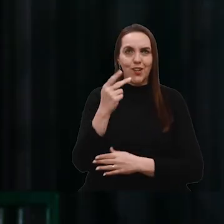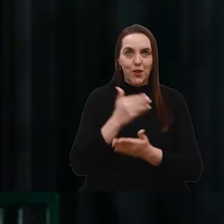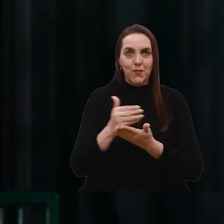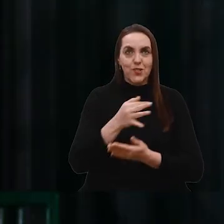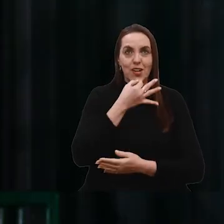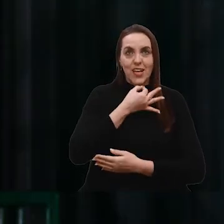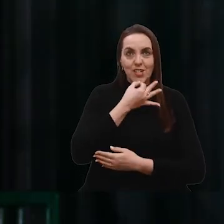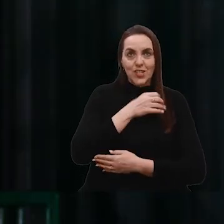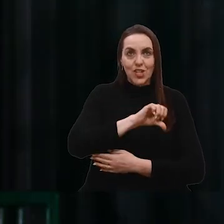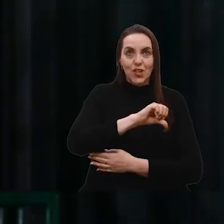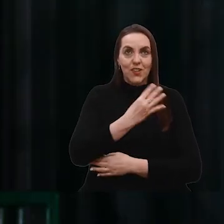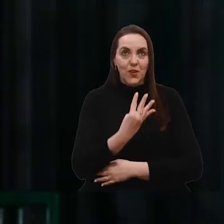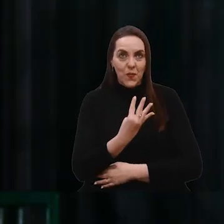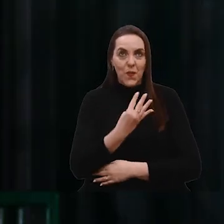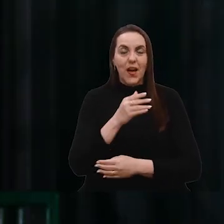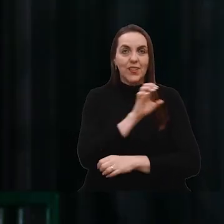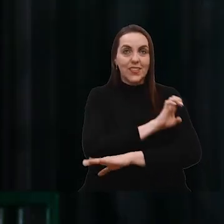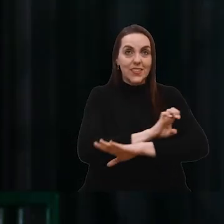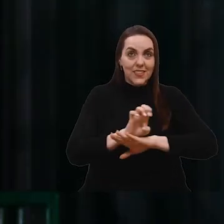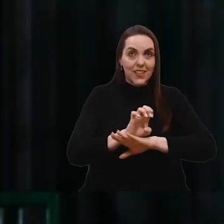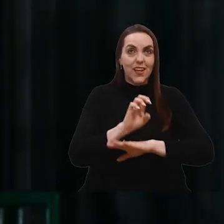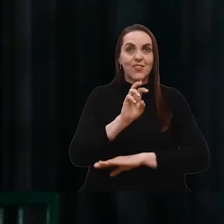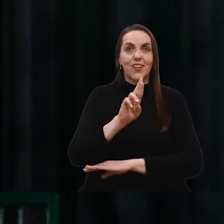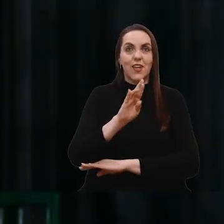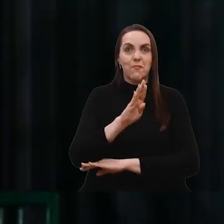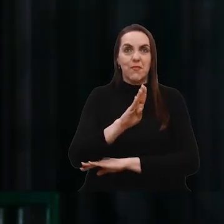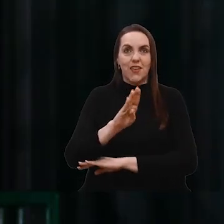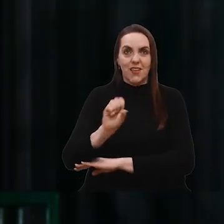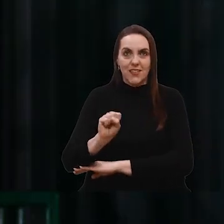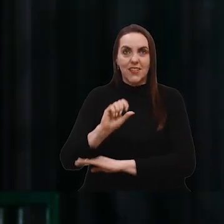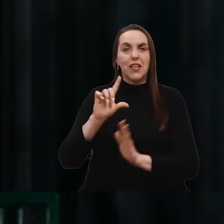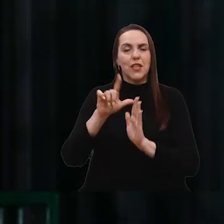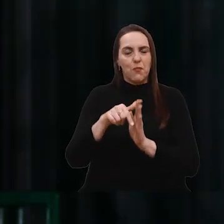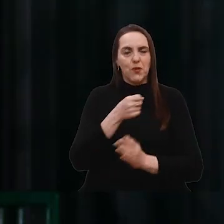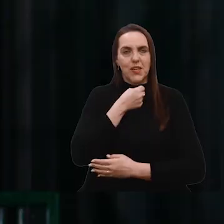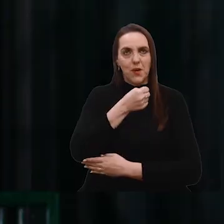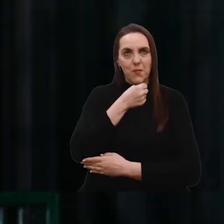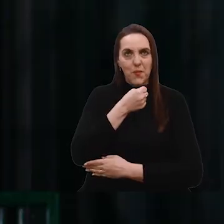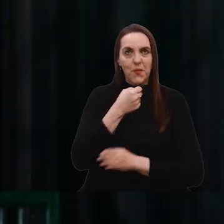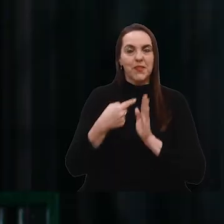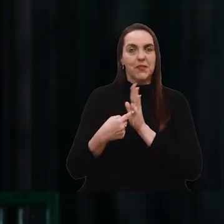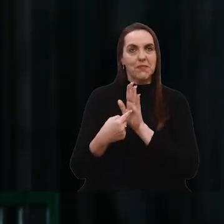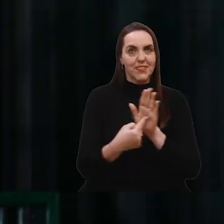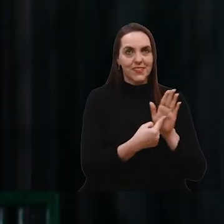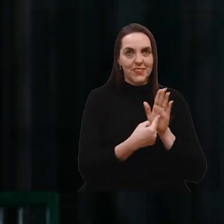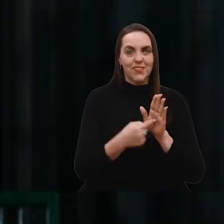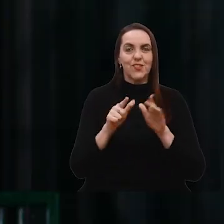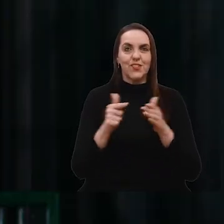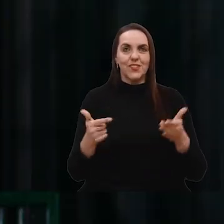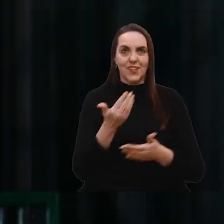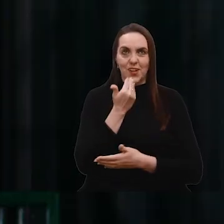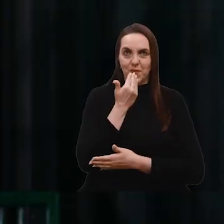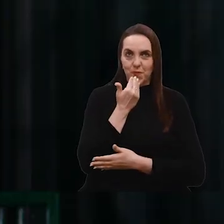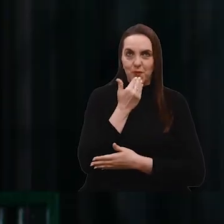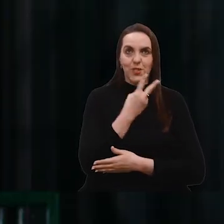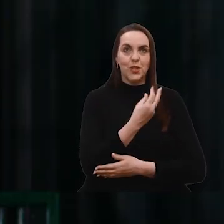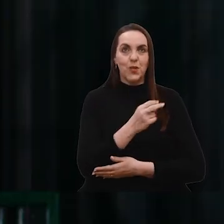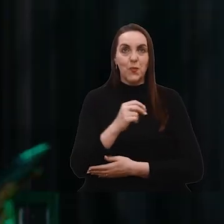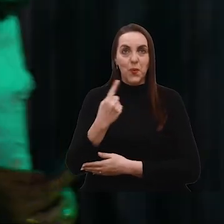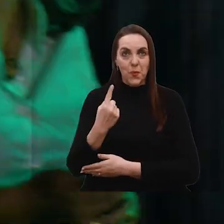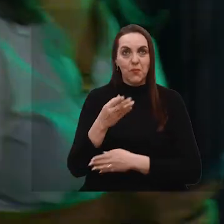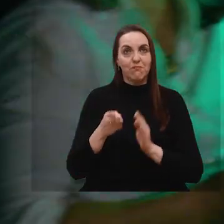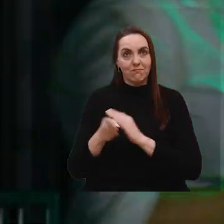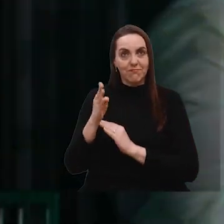na TV, uma história que começou em Caxias lá em 94, como estagiária da RBS, depois repórter, apresentadora do Jornal